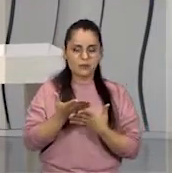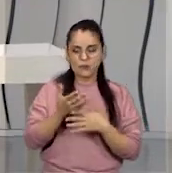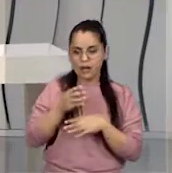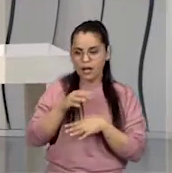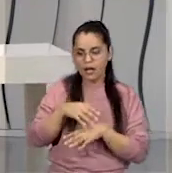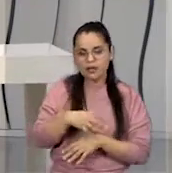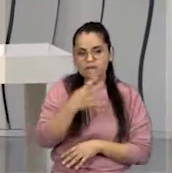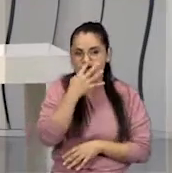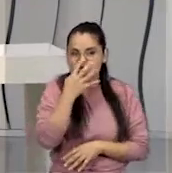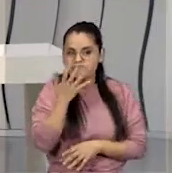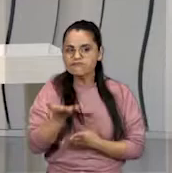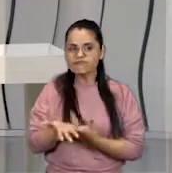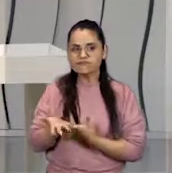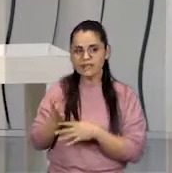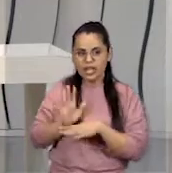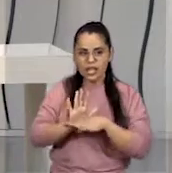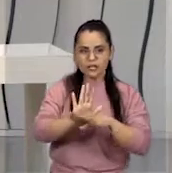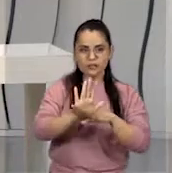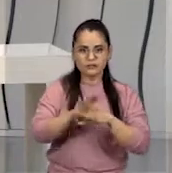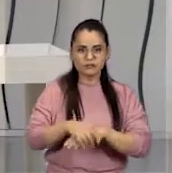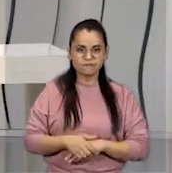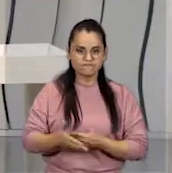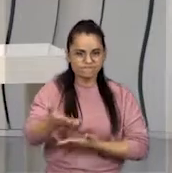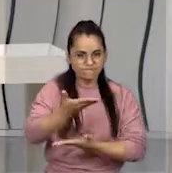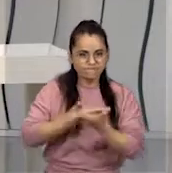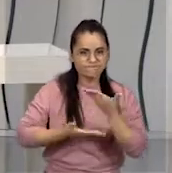para ajudar, para contribuir.